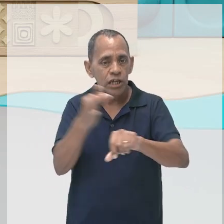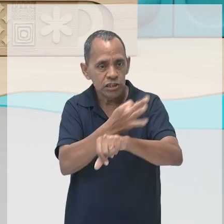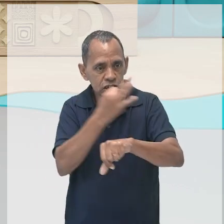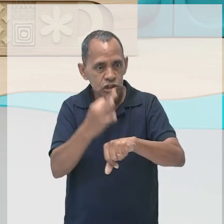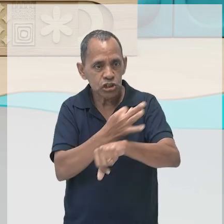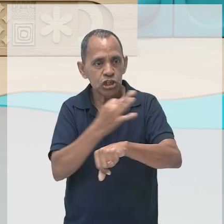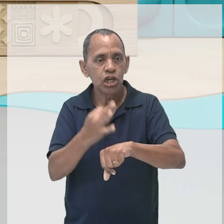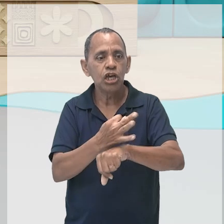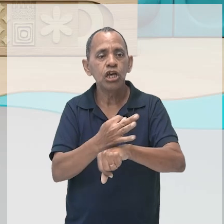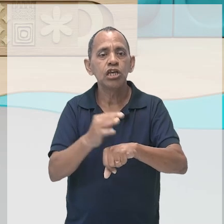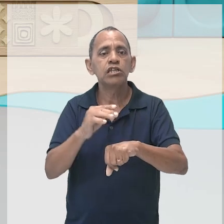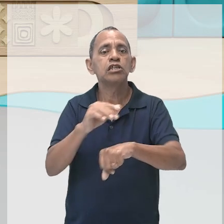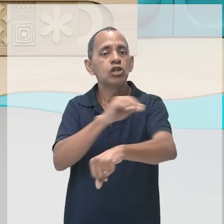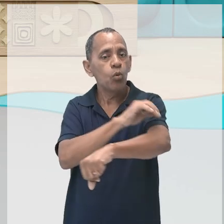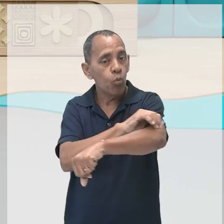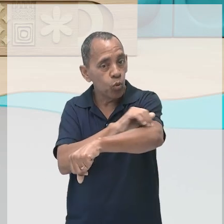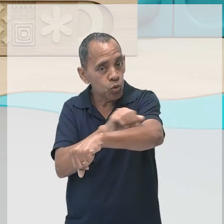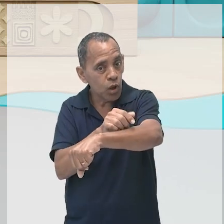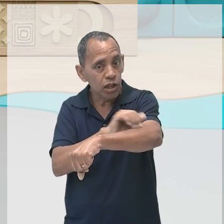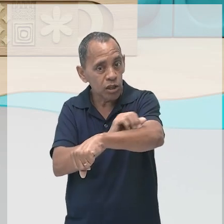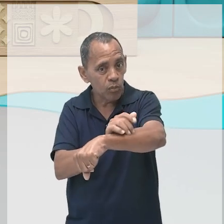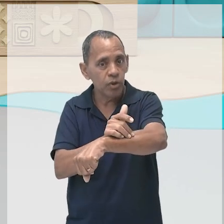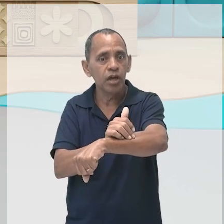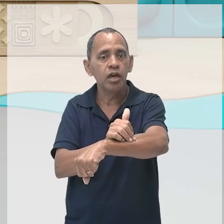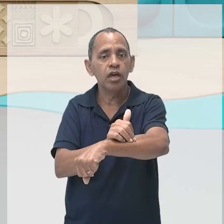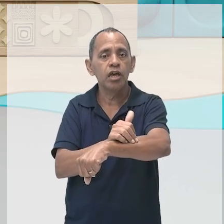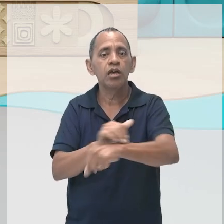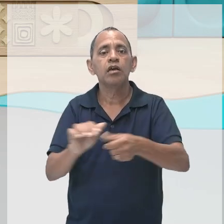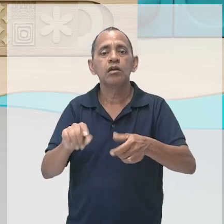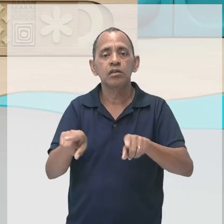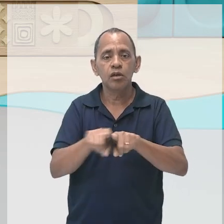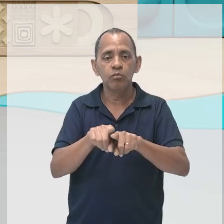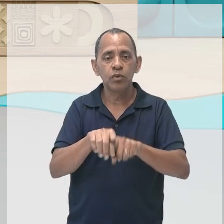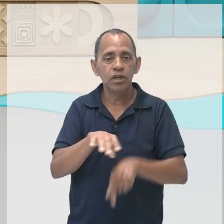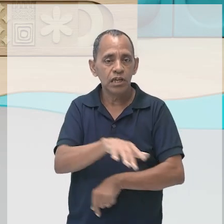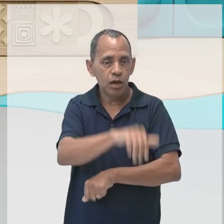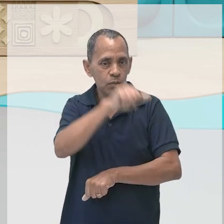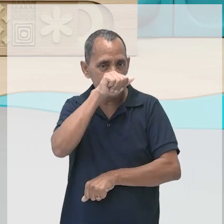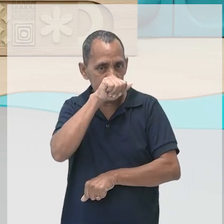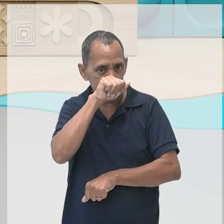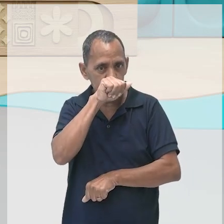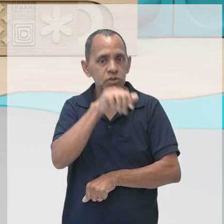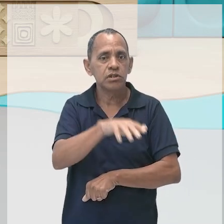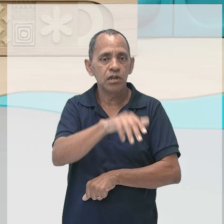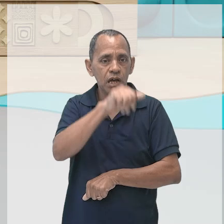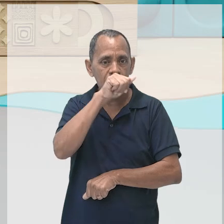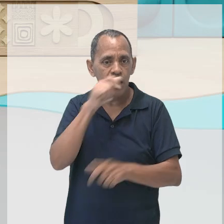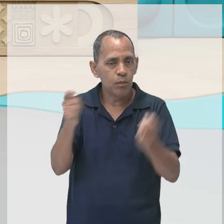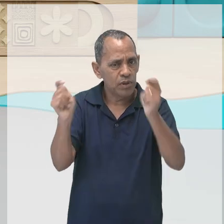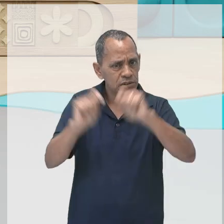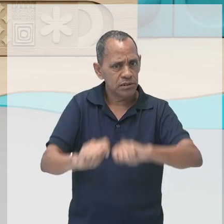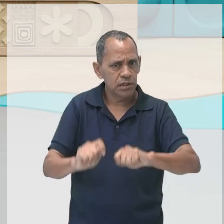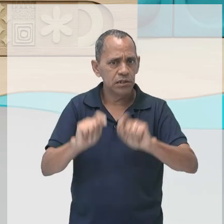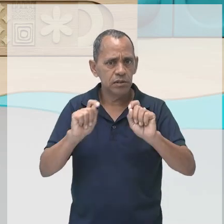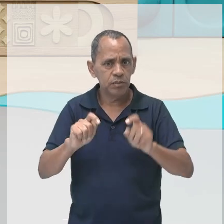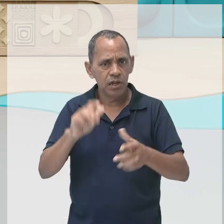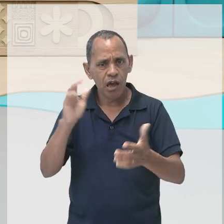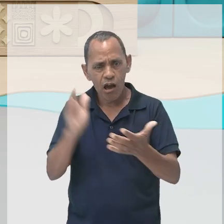muscular localizada, aumento da capacidade cardiorrespiratória são algumas das variadas qualidades físicas que